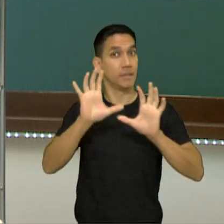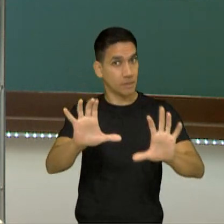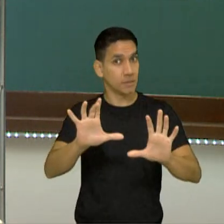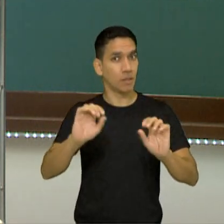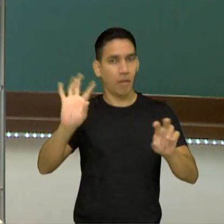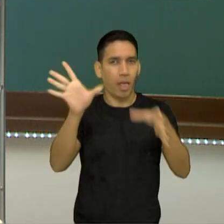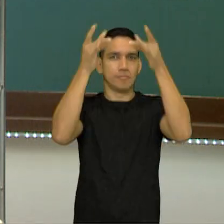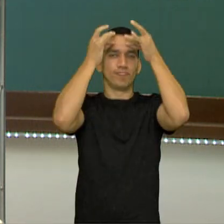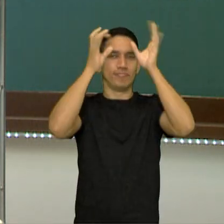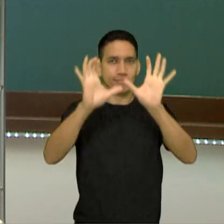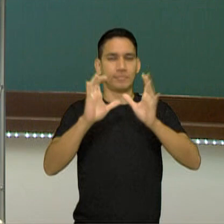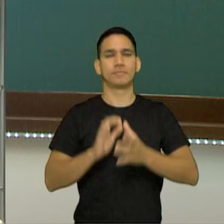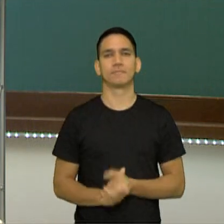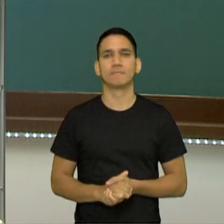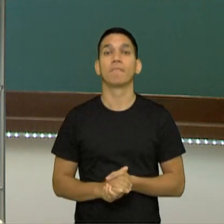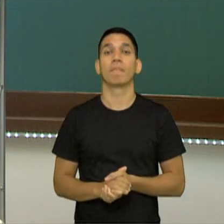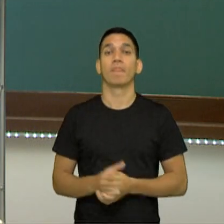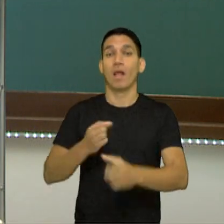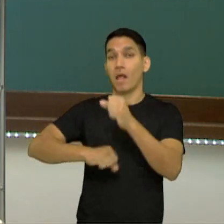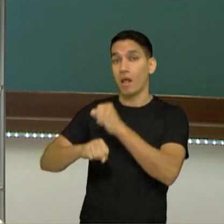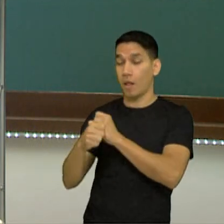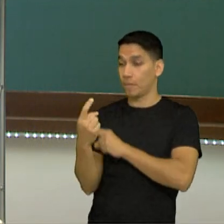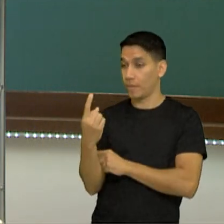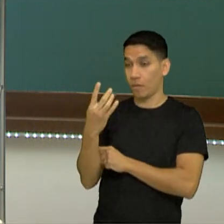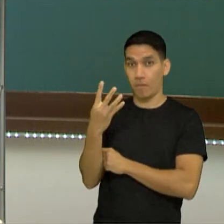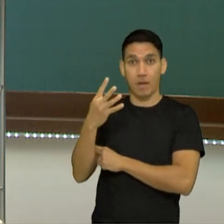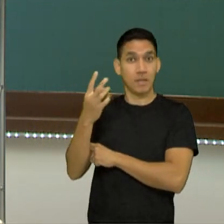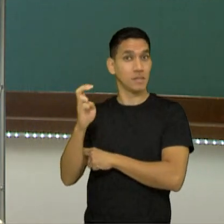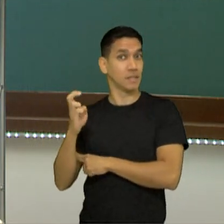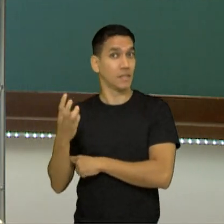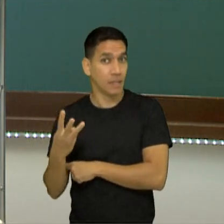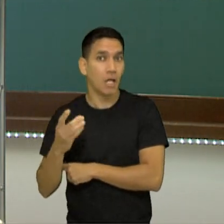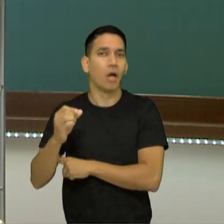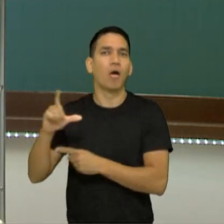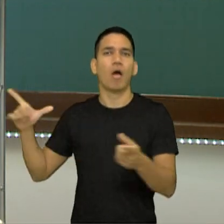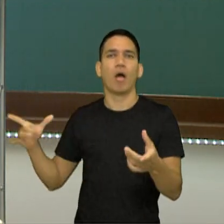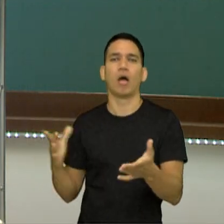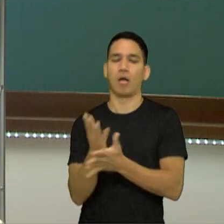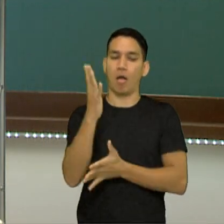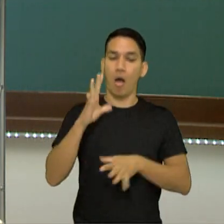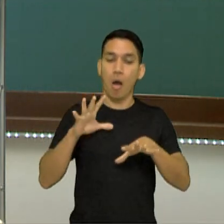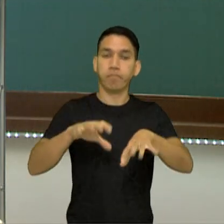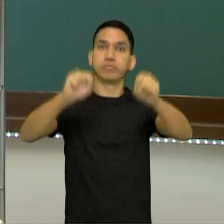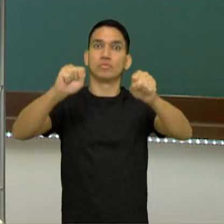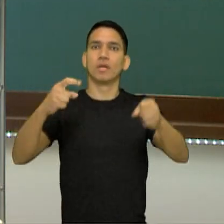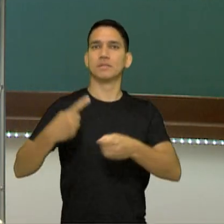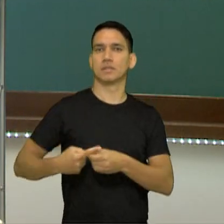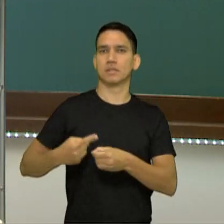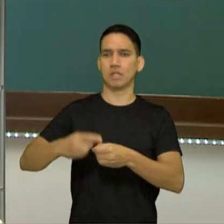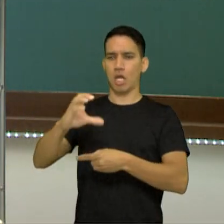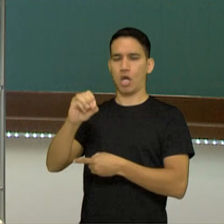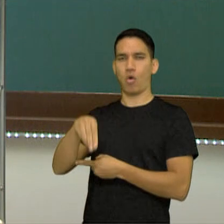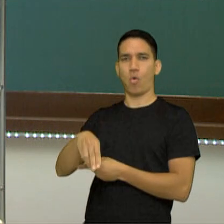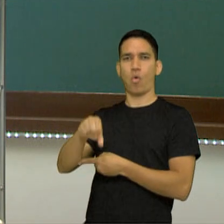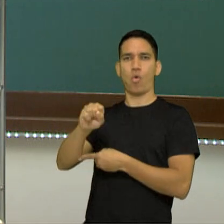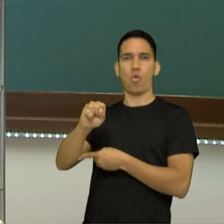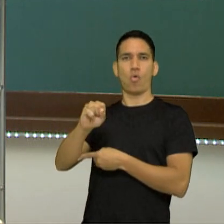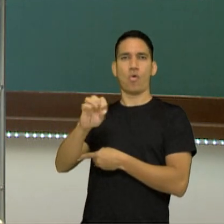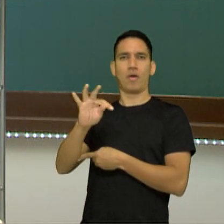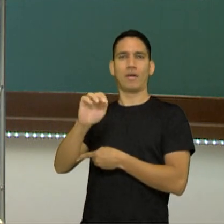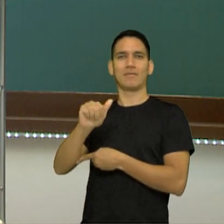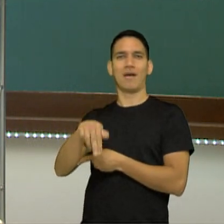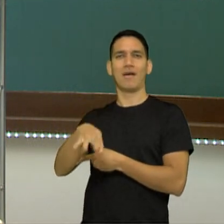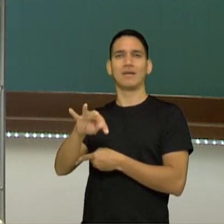vão memorizar. Então lá em 1453 a gente tem a tomada de Constantinopla, aquela cidade com muralhas e tudo mais. E